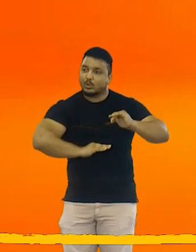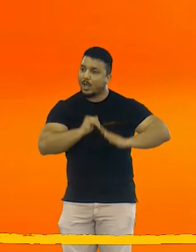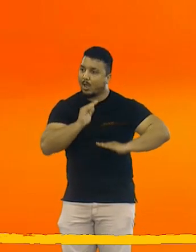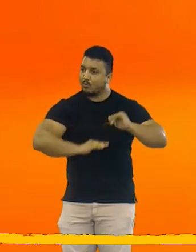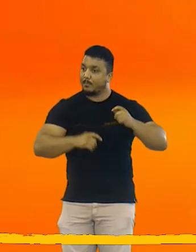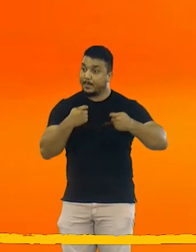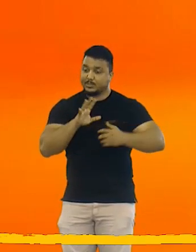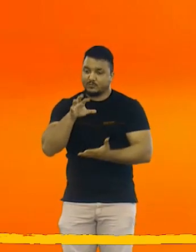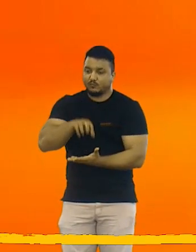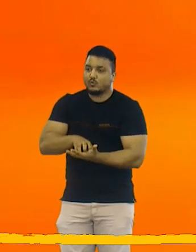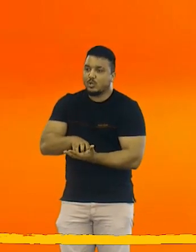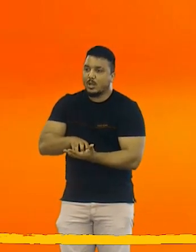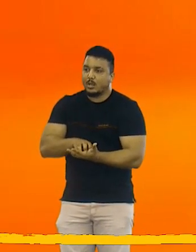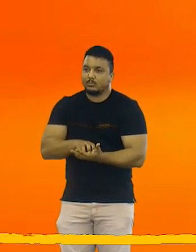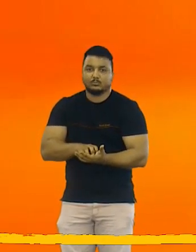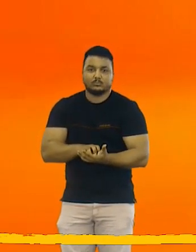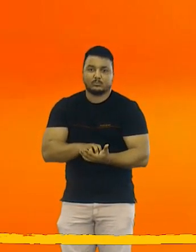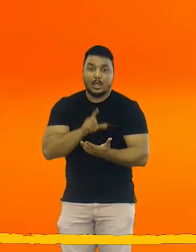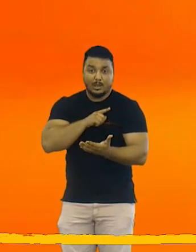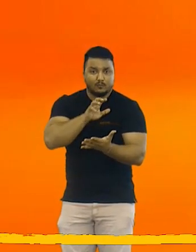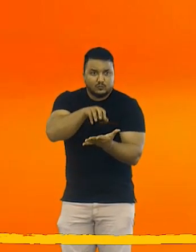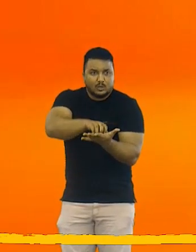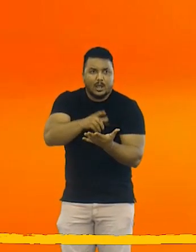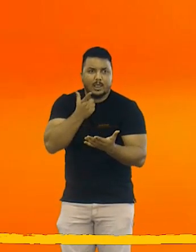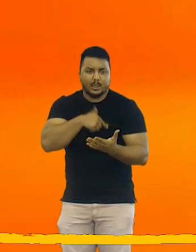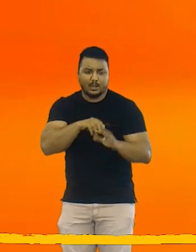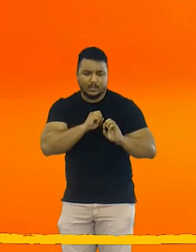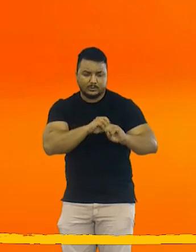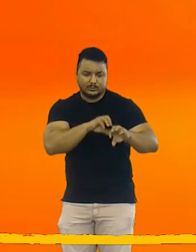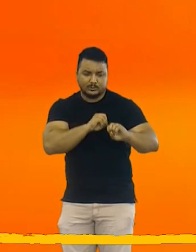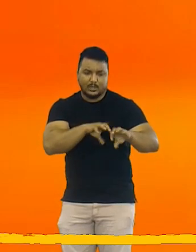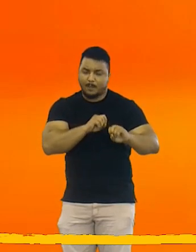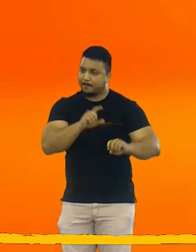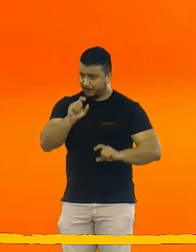Detalhezinho importante, essa mão de obra qualificada,